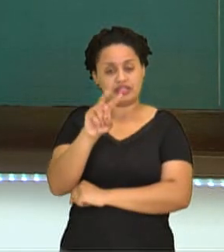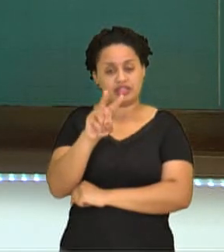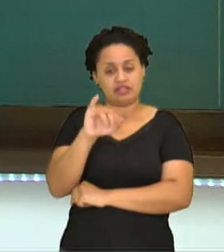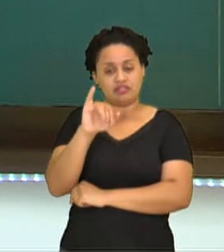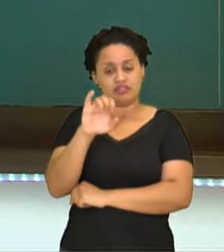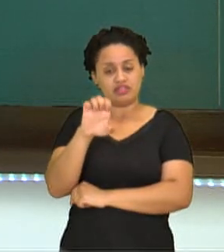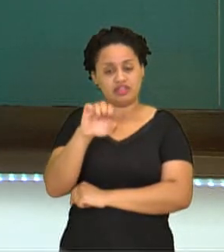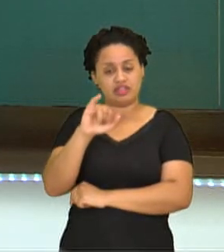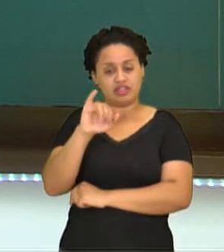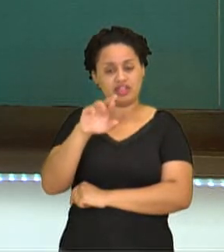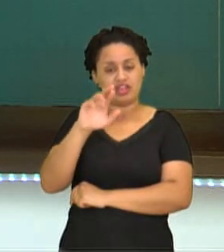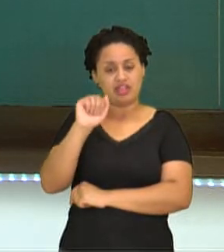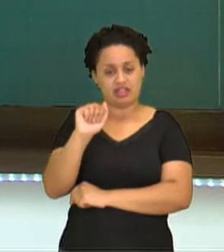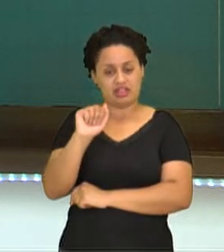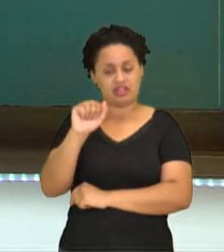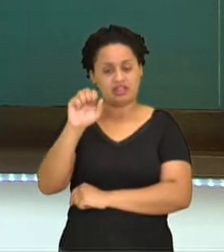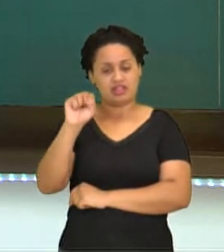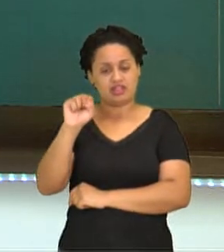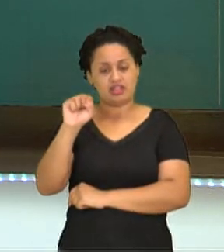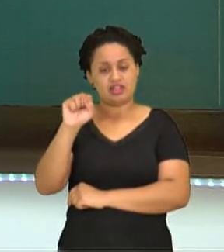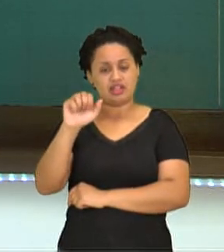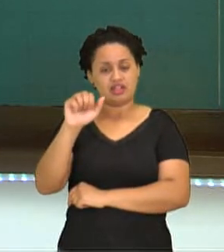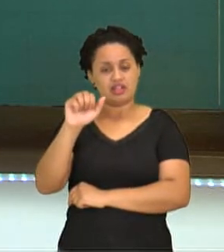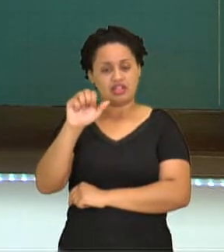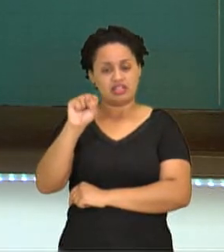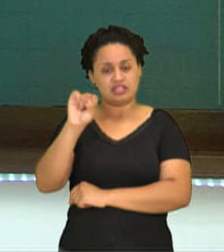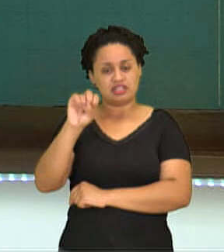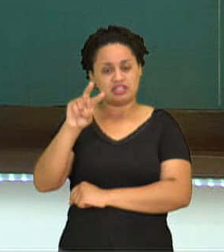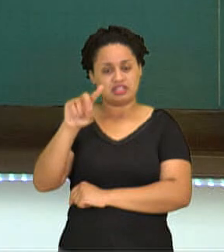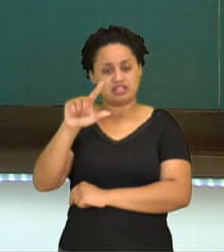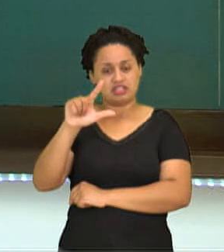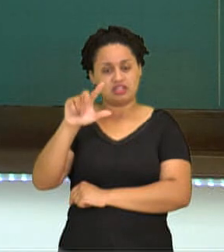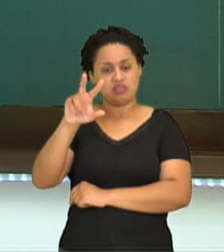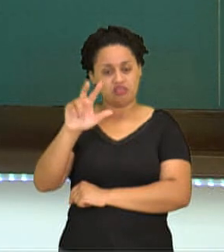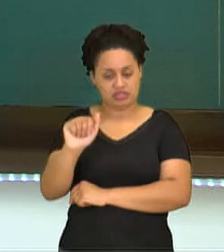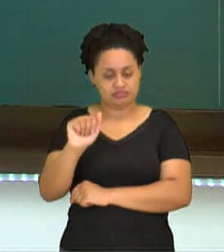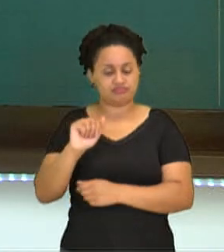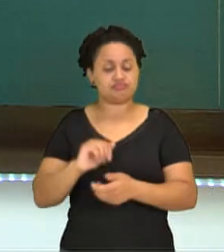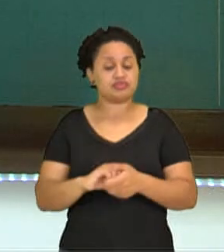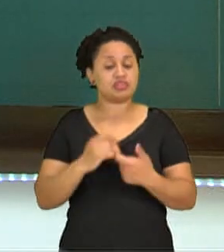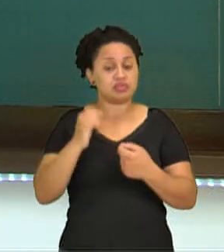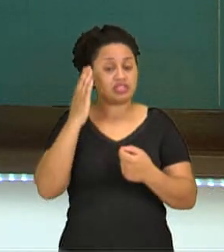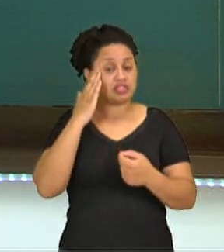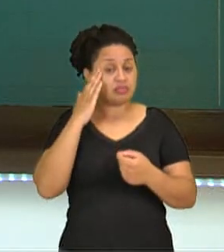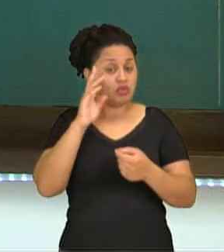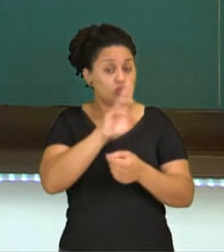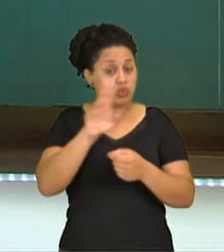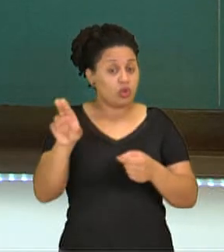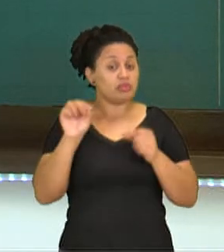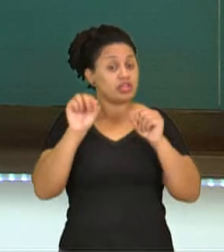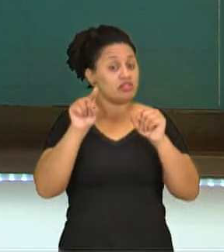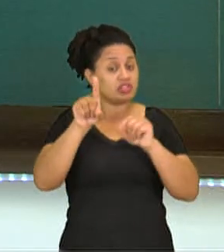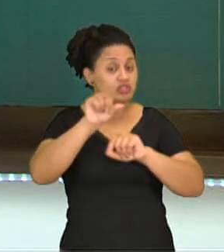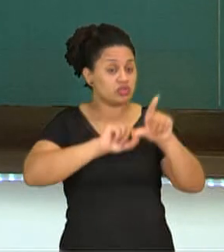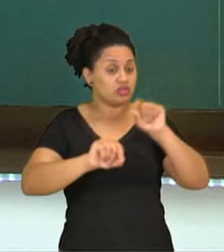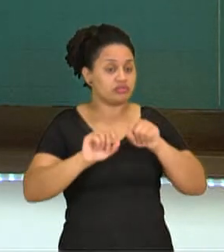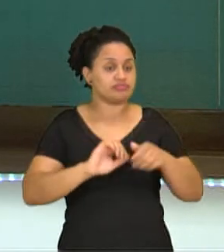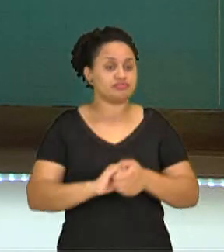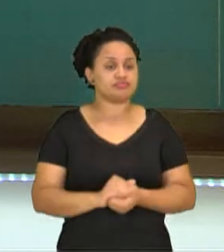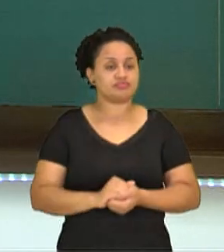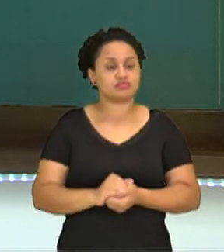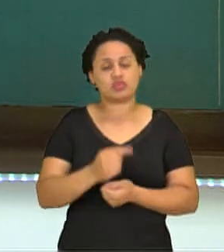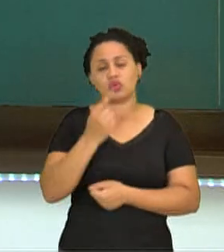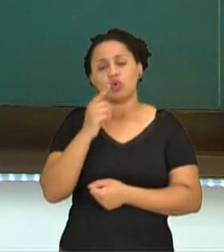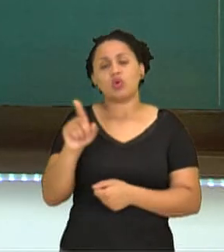precisa saber qual é o nome completo da pessoa de quem você vai fazer a ficha. E por último,